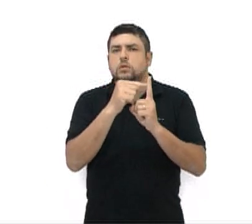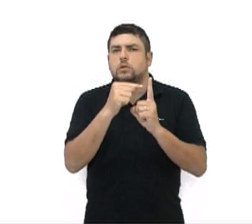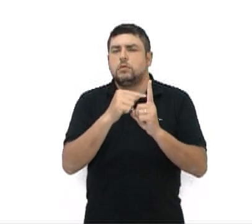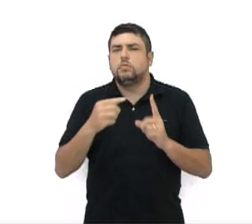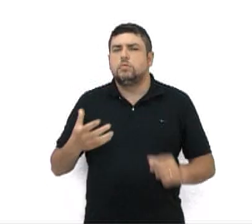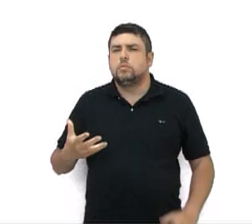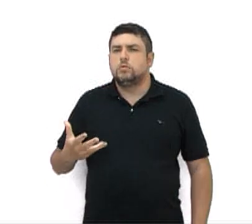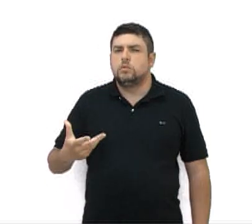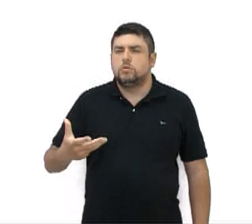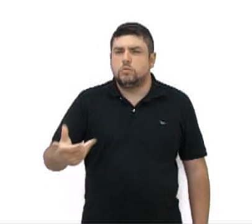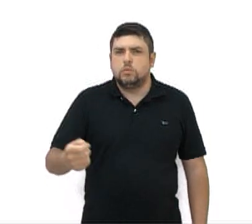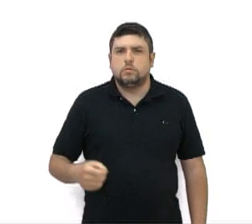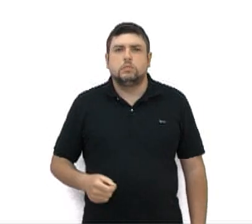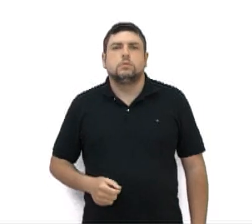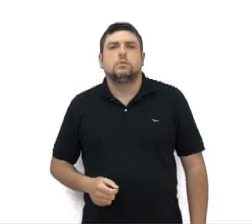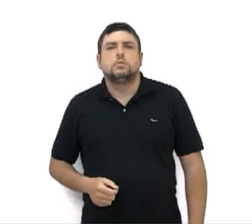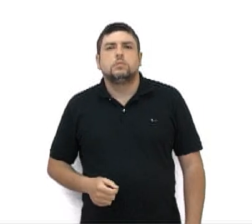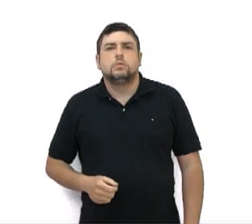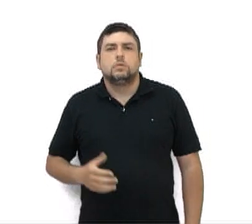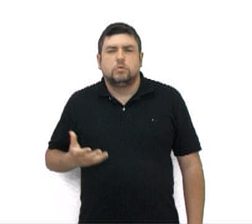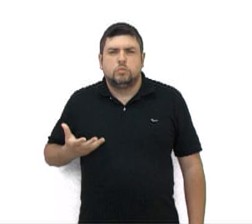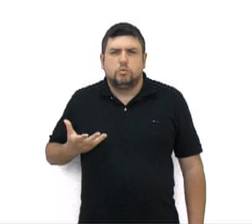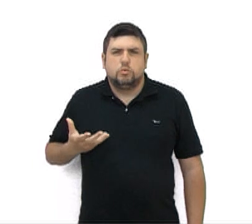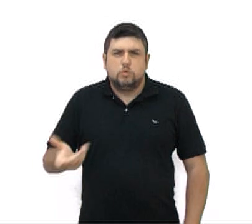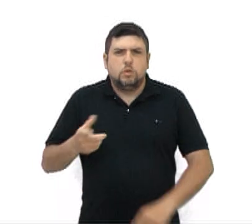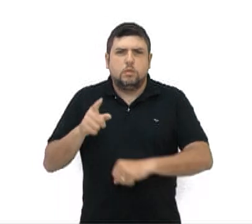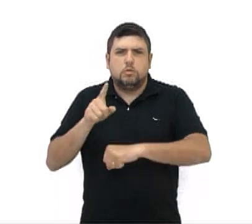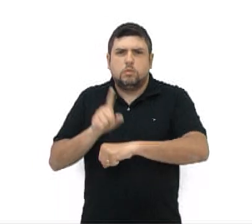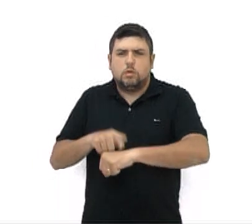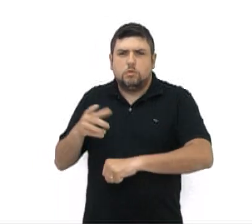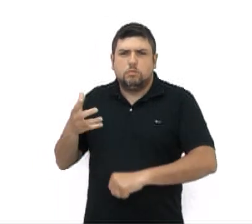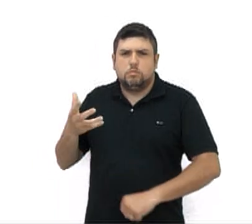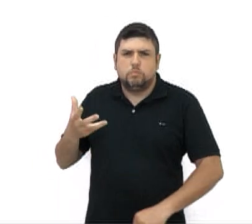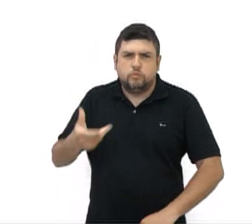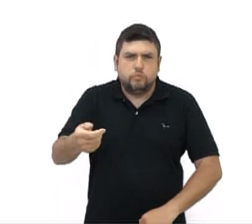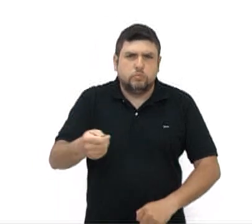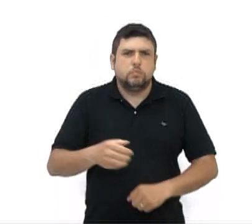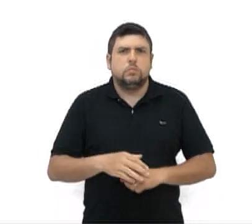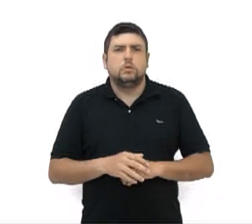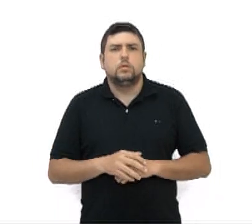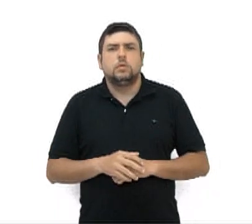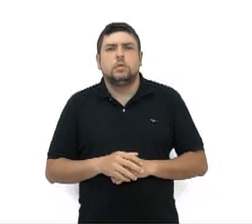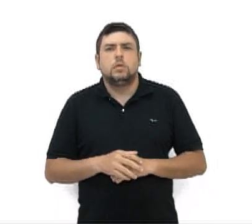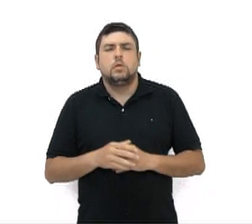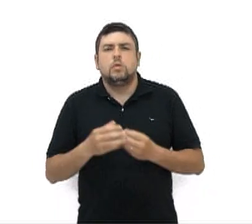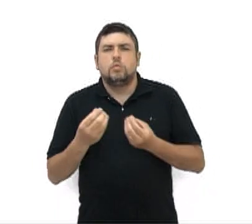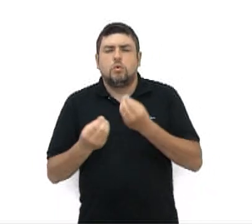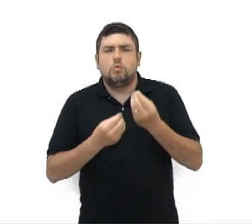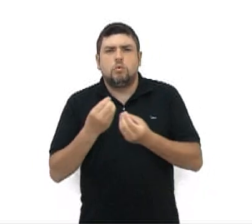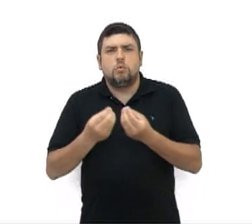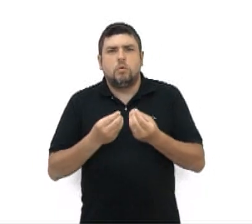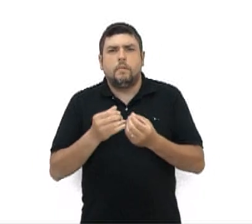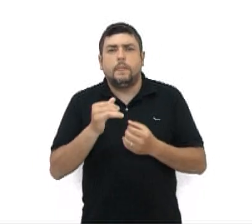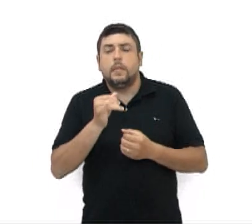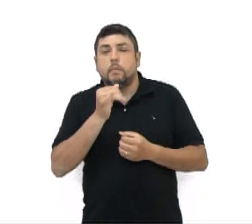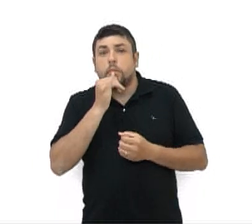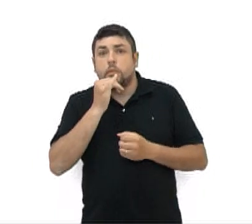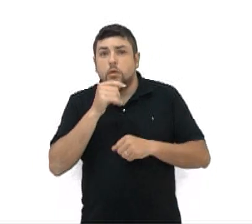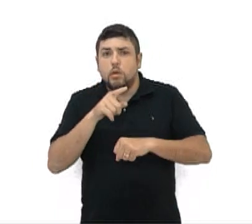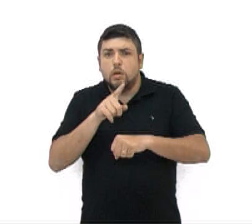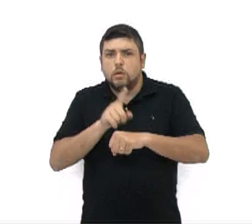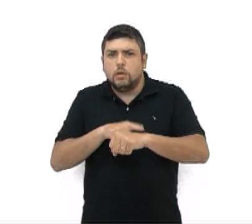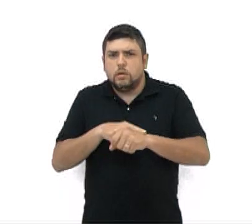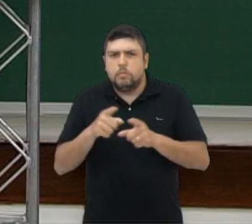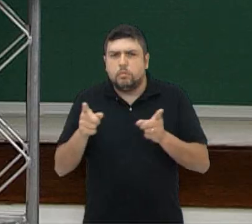Nós temos também a aceleração instantânea, que ela está ligada à velocidade instantânea, ou seja, quando nós temos intervalos de tempo